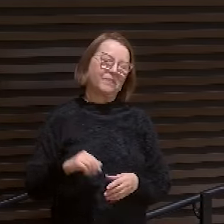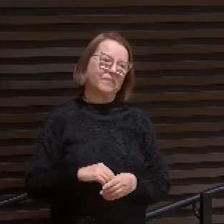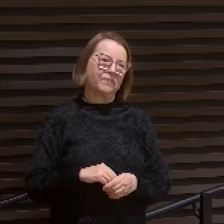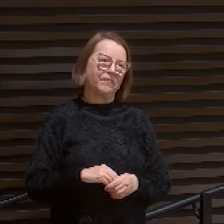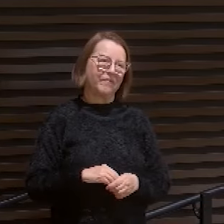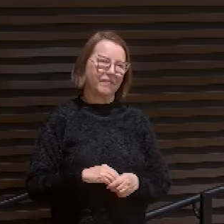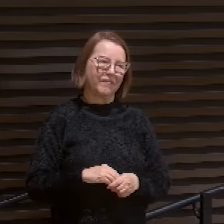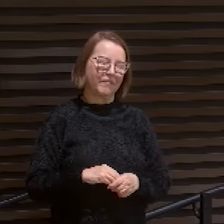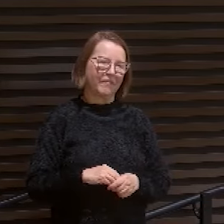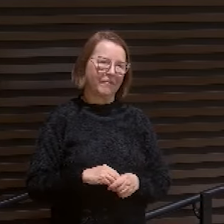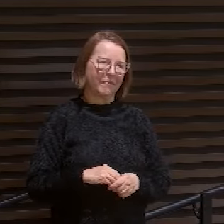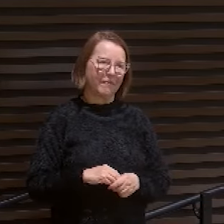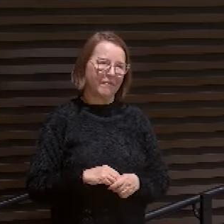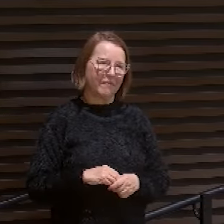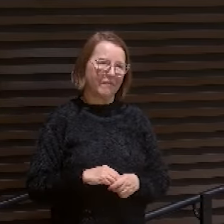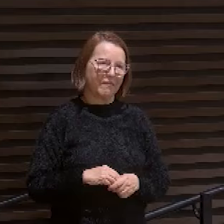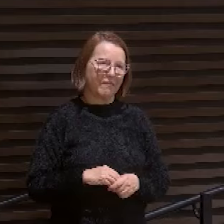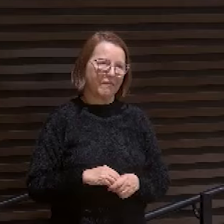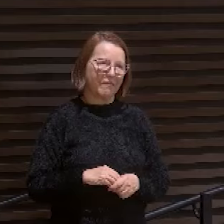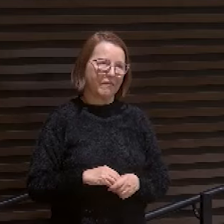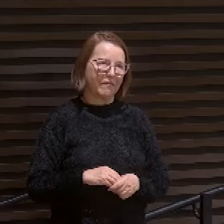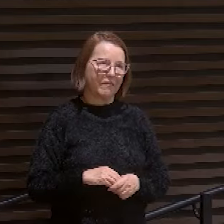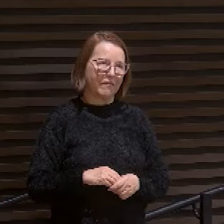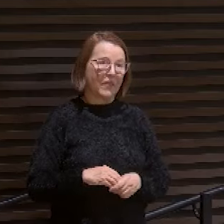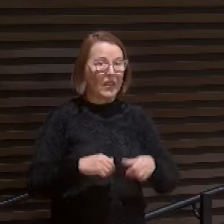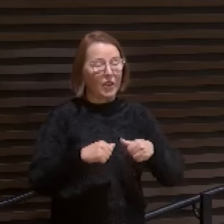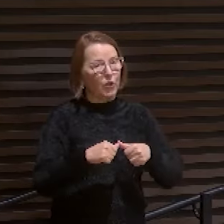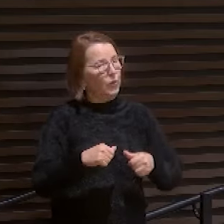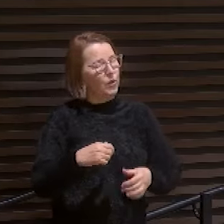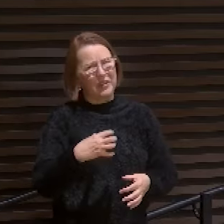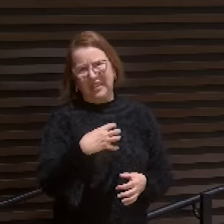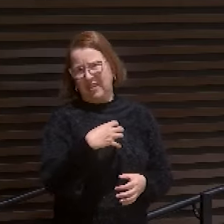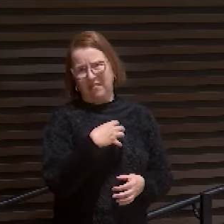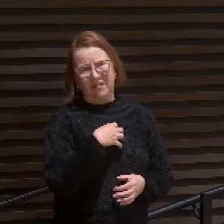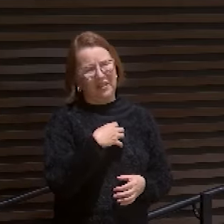Isso não é uma atitude de